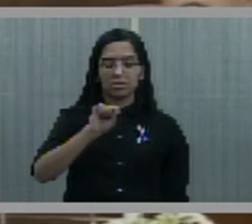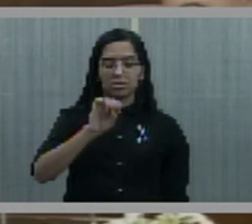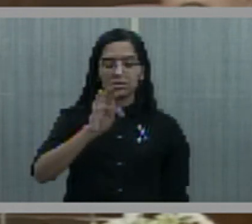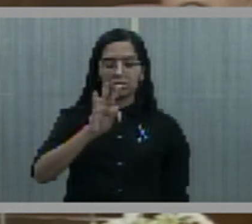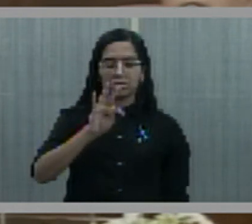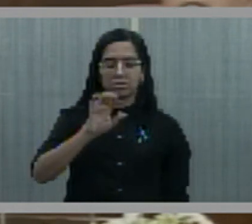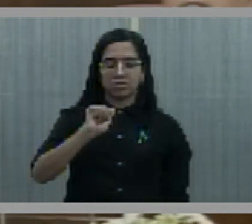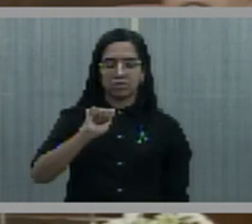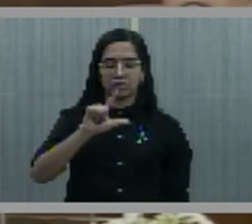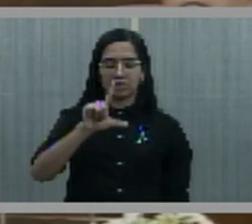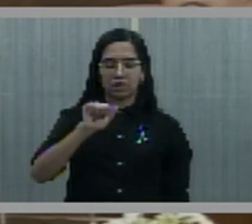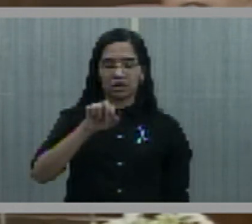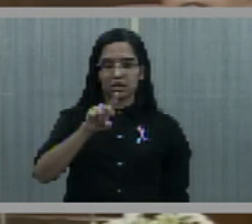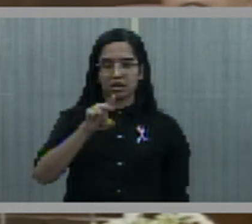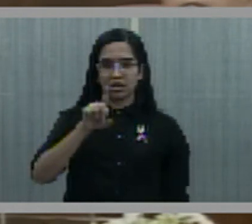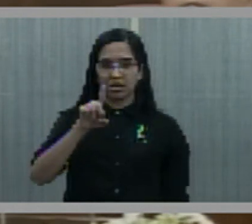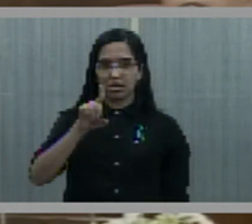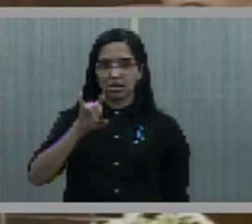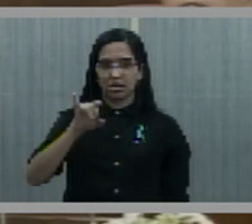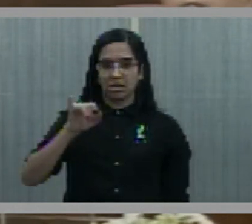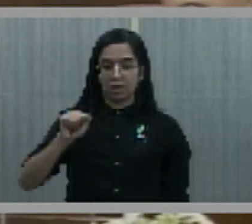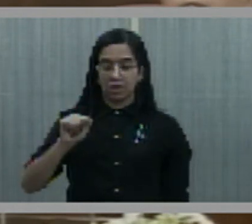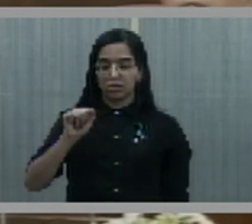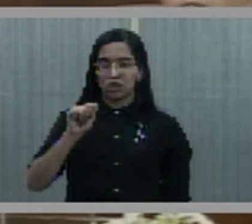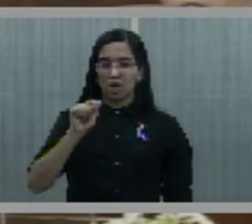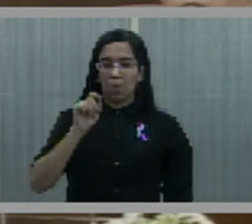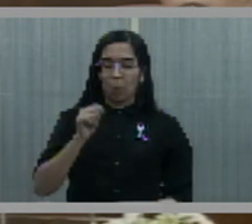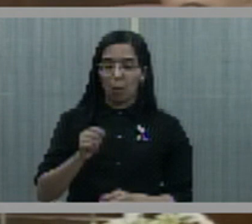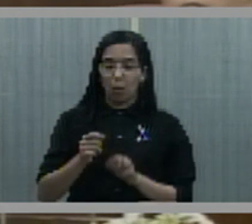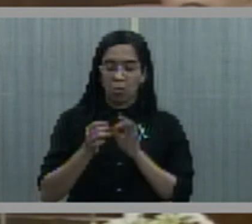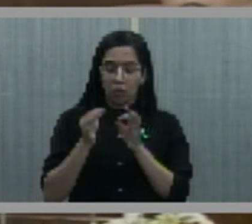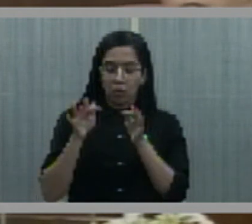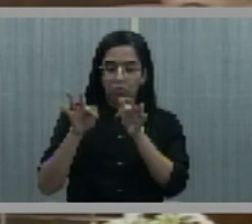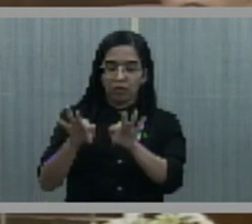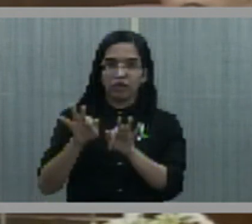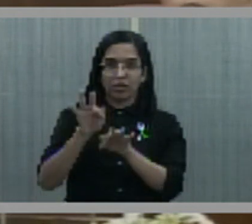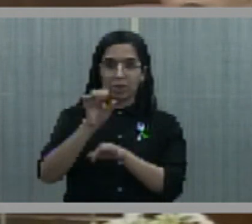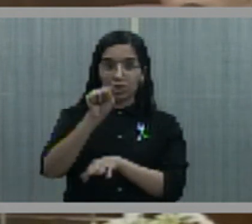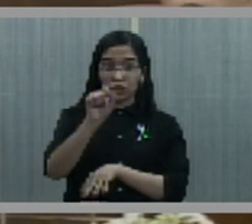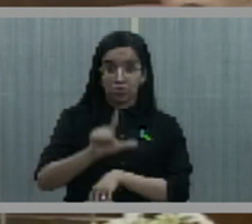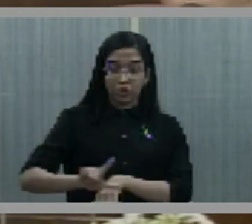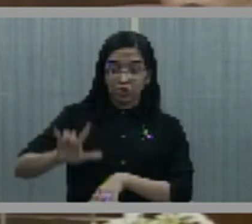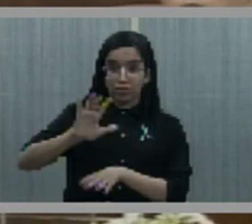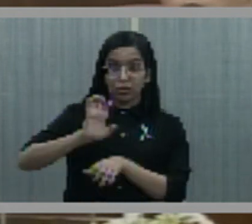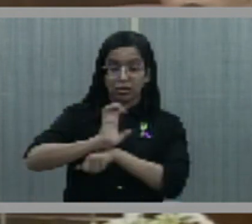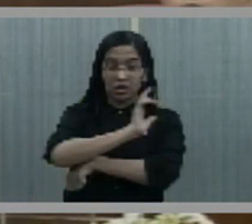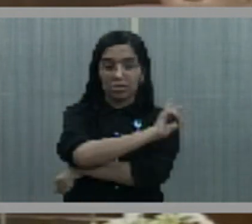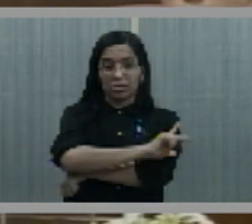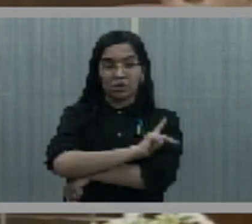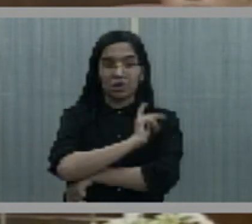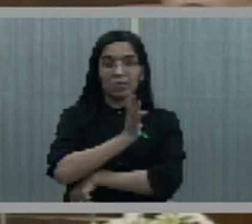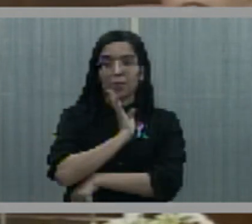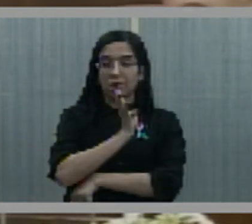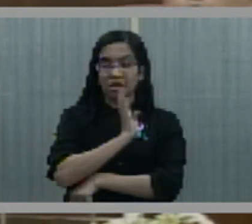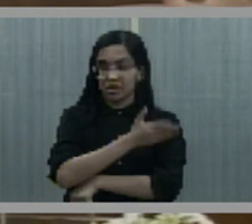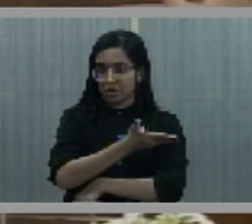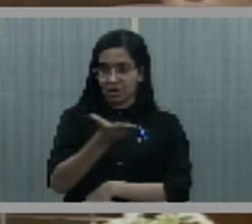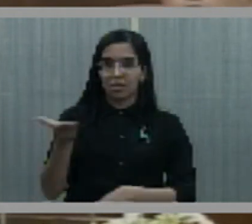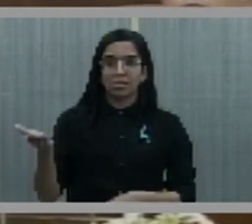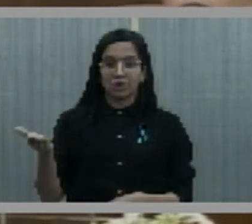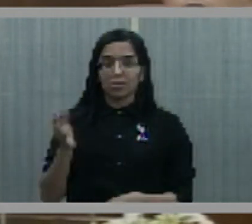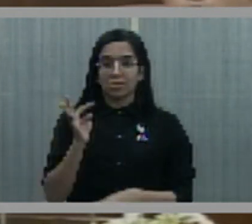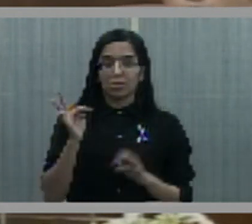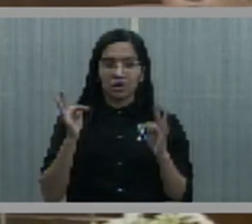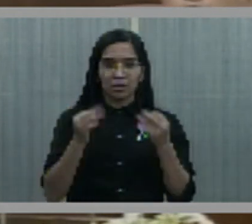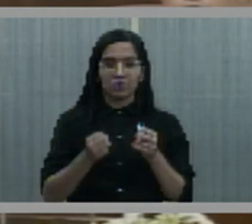extremo sul da diocese, porta de entrada do nosso estado para quem vem da capital federal, conhecida aqui de todos, né?